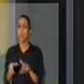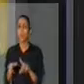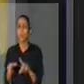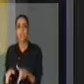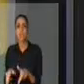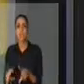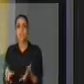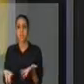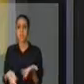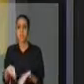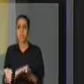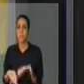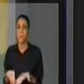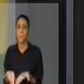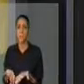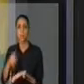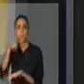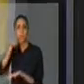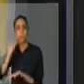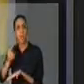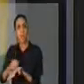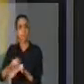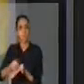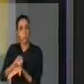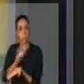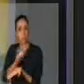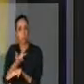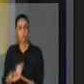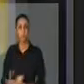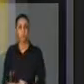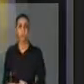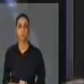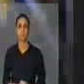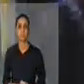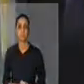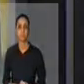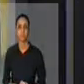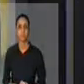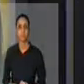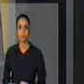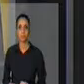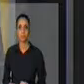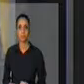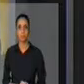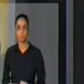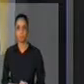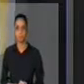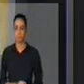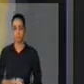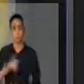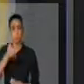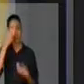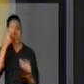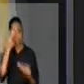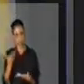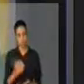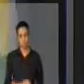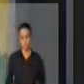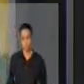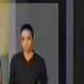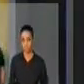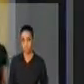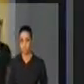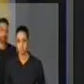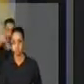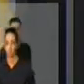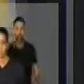tratamento, enfrentamento e medicamentos. As minhas primeiras palavras são de agradecimento ao